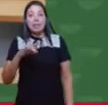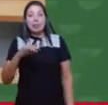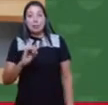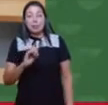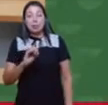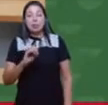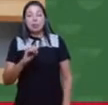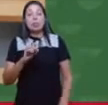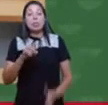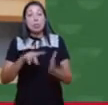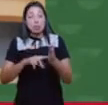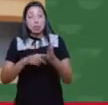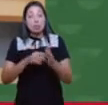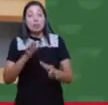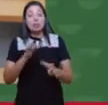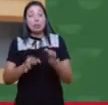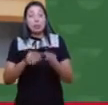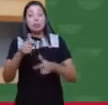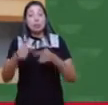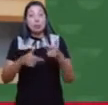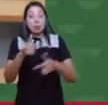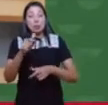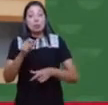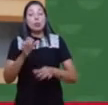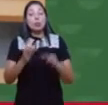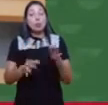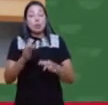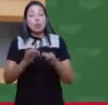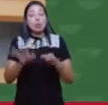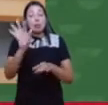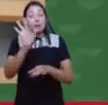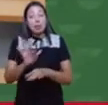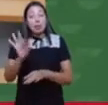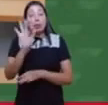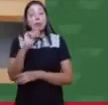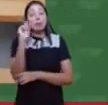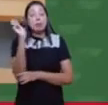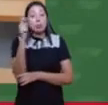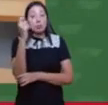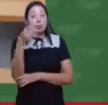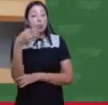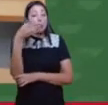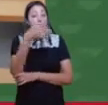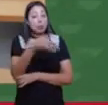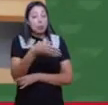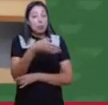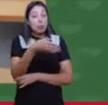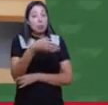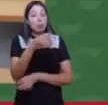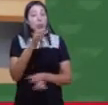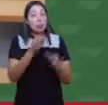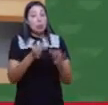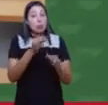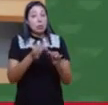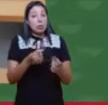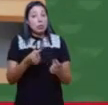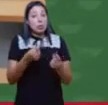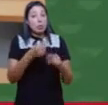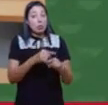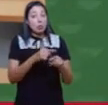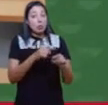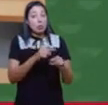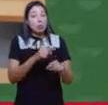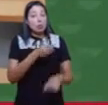Sindicato dos Trabalhadores do Judiciário Federal do Rio Grande do Sul, entrou com uma ação judicial contra a